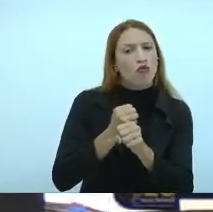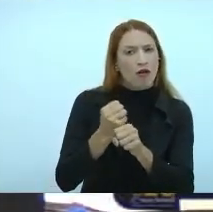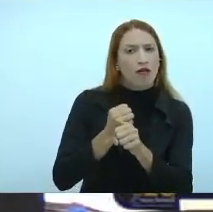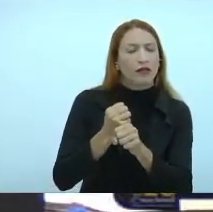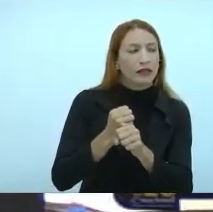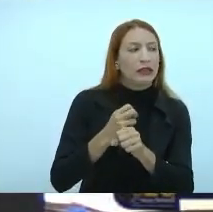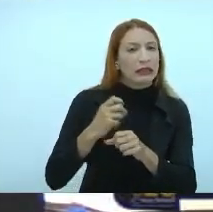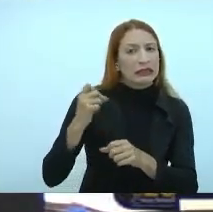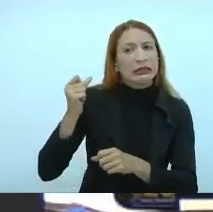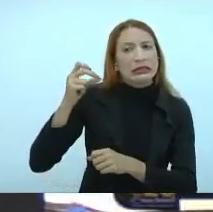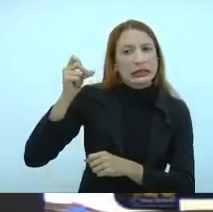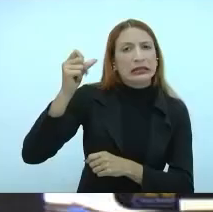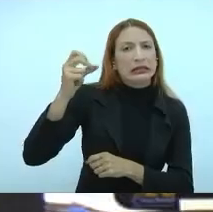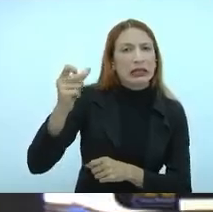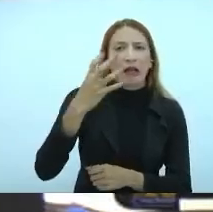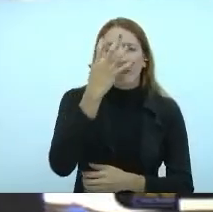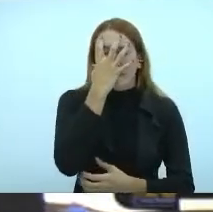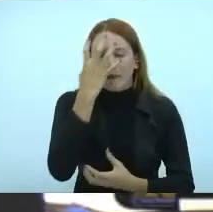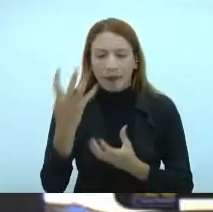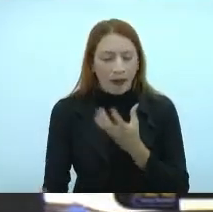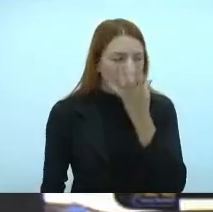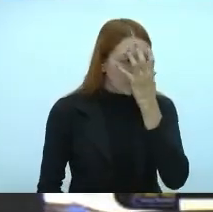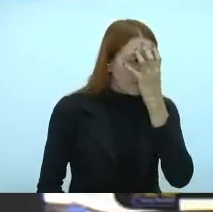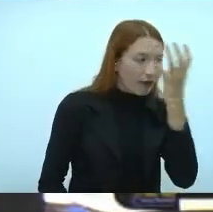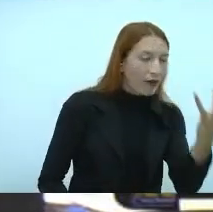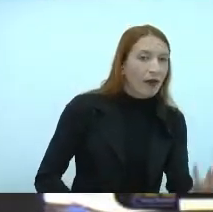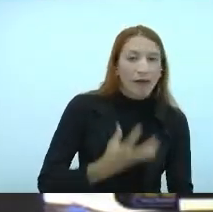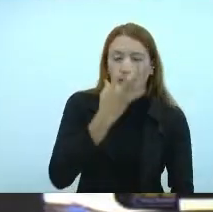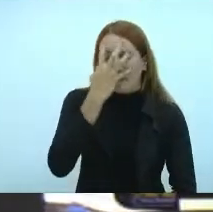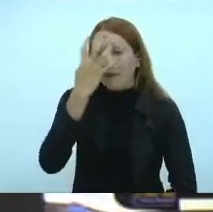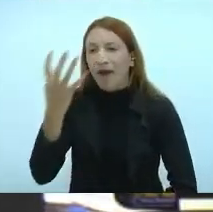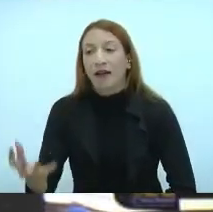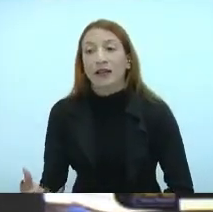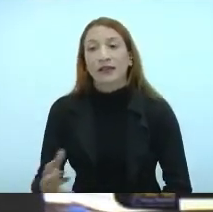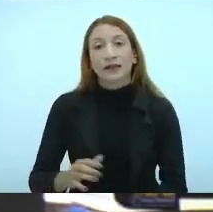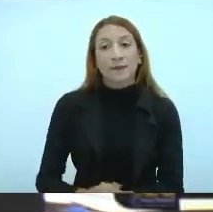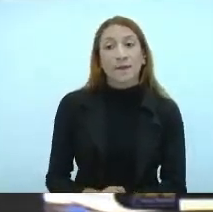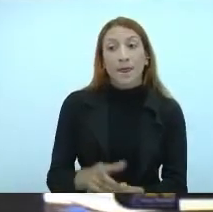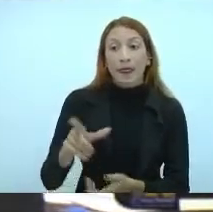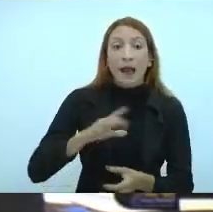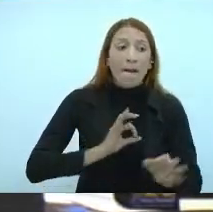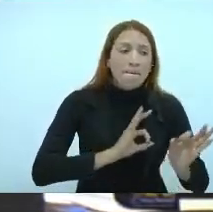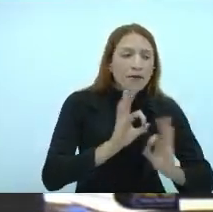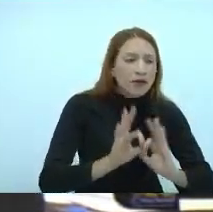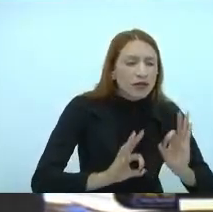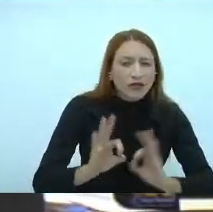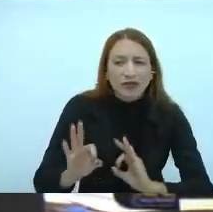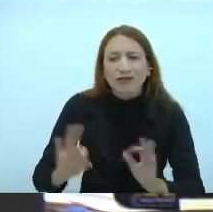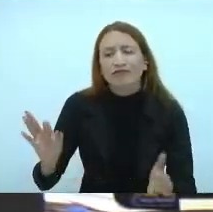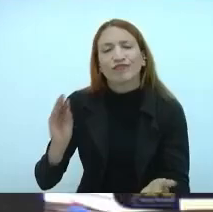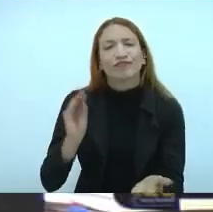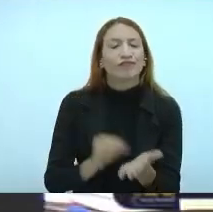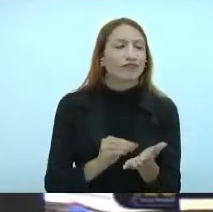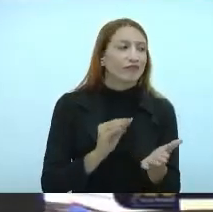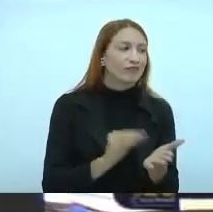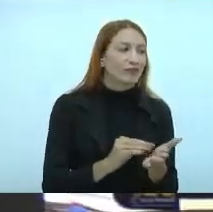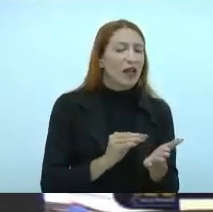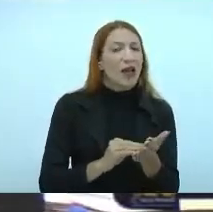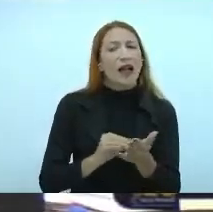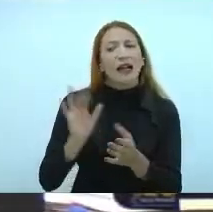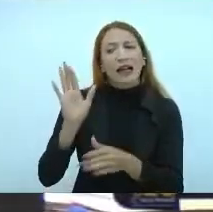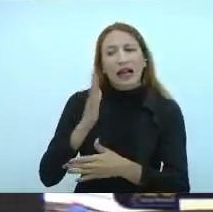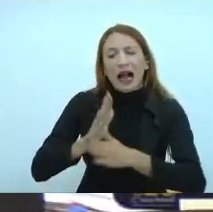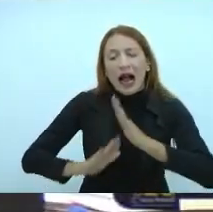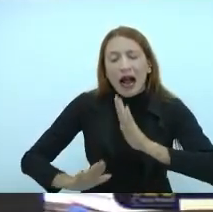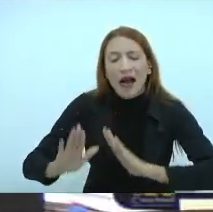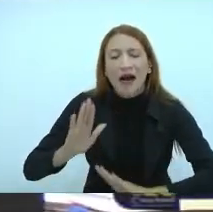daqui até lá muitas máscaras irão cair muita coisa que vocês estão orquestrando aqui Infelizmente vai ser revelado o